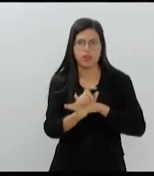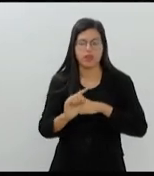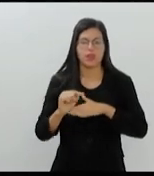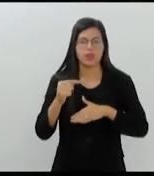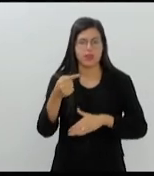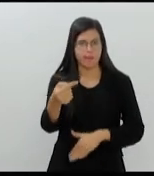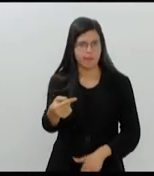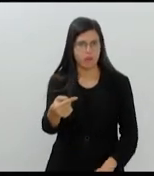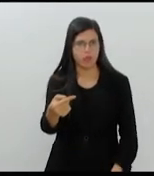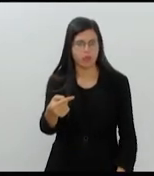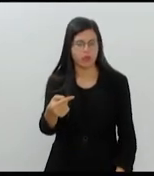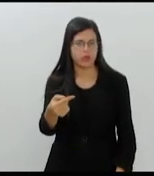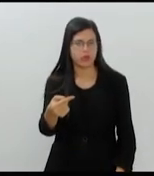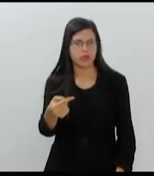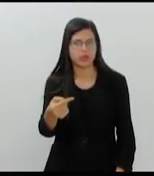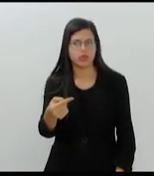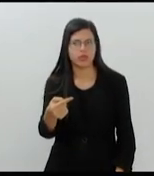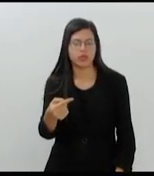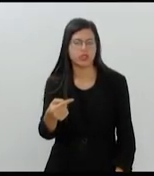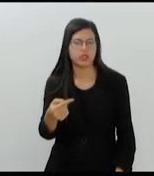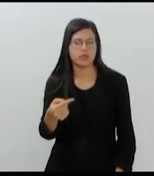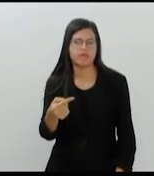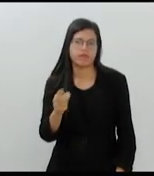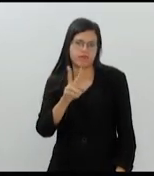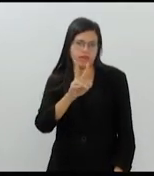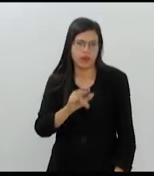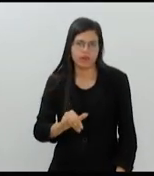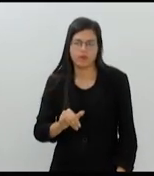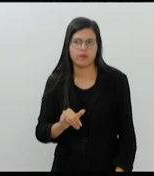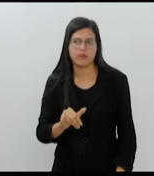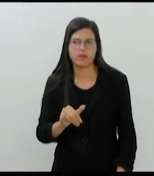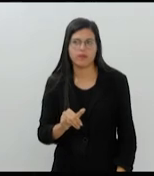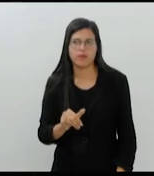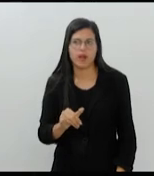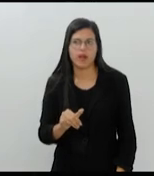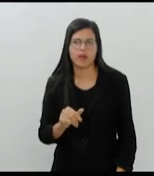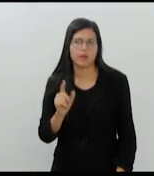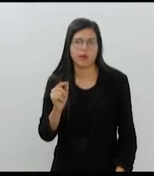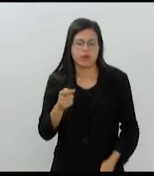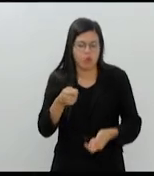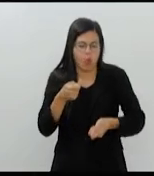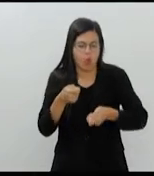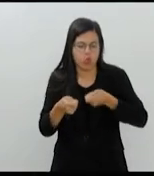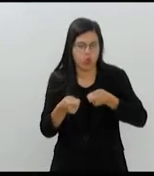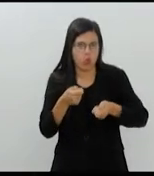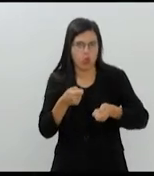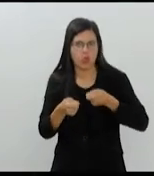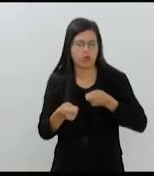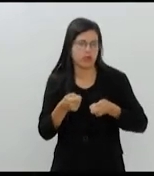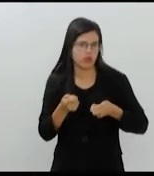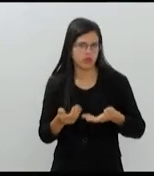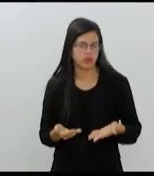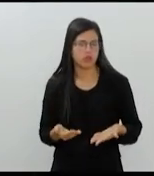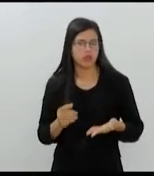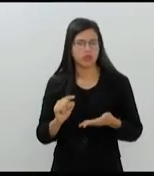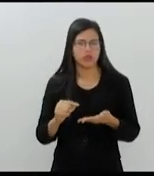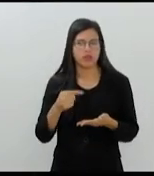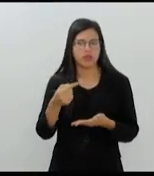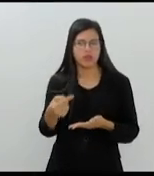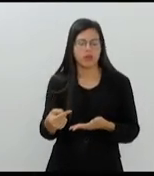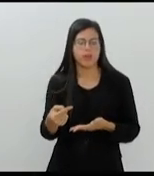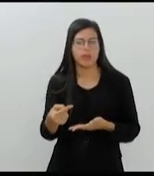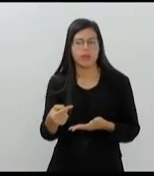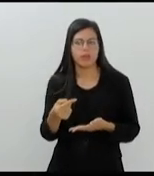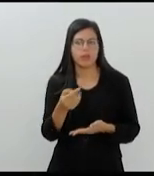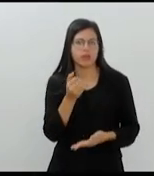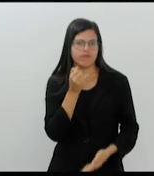Depois, você aperta o cinto no custeio. E depois,